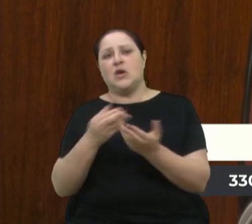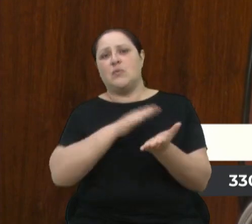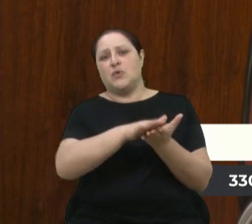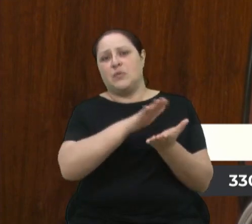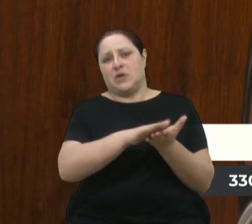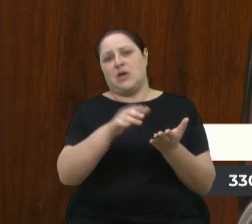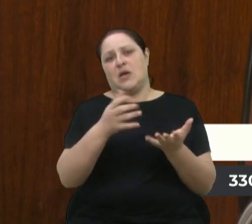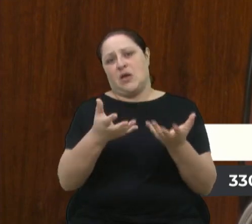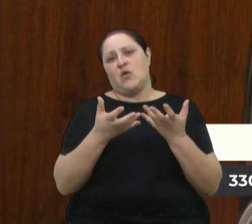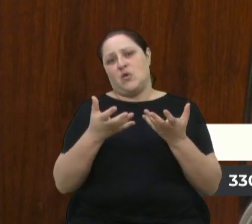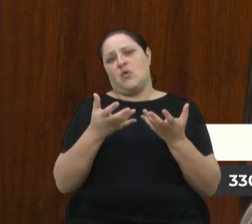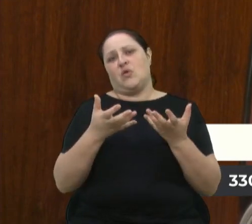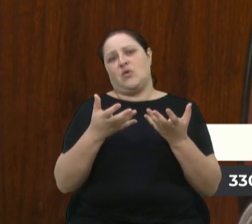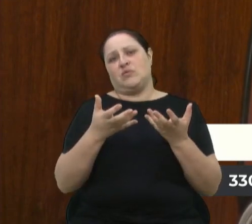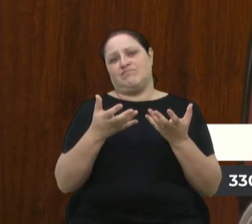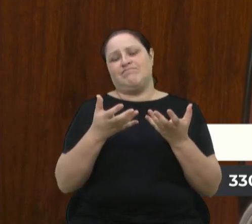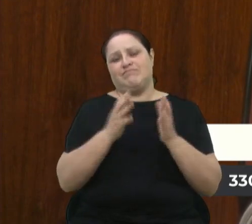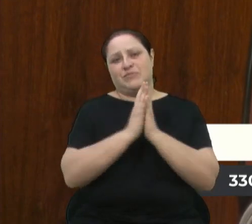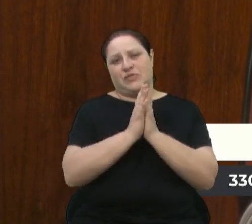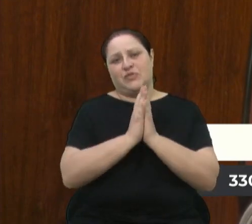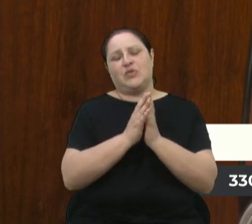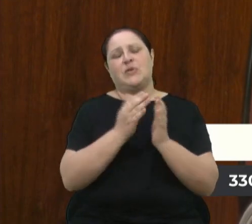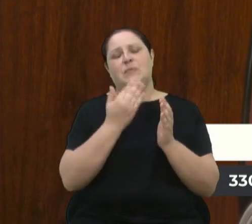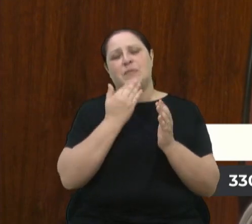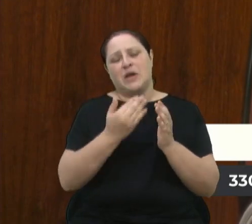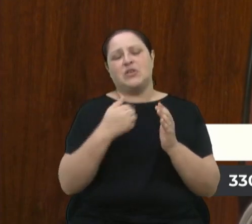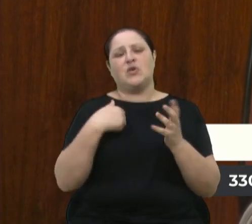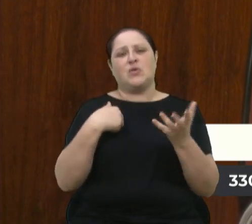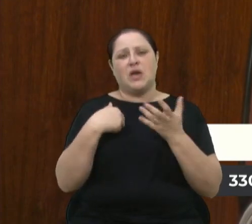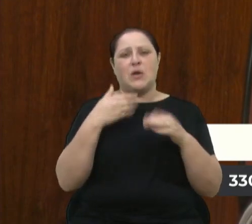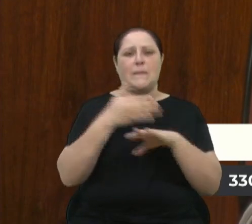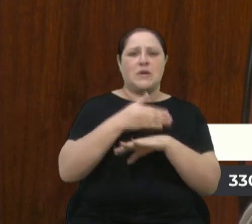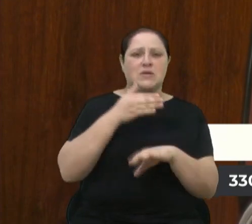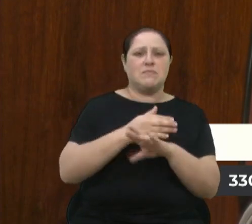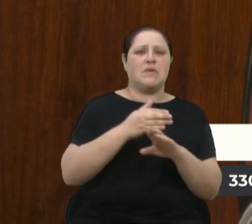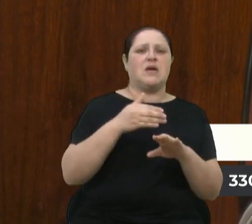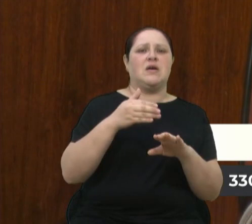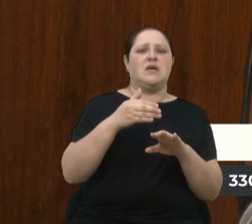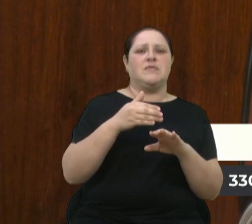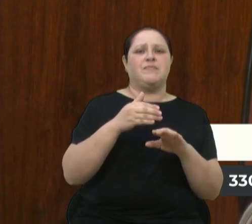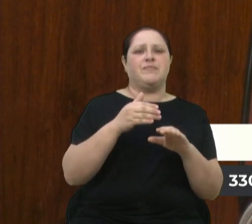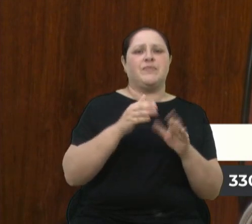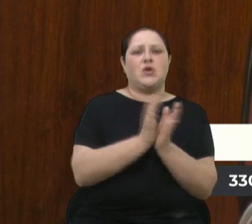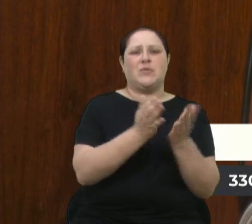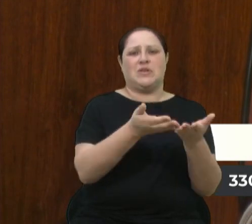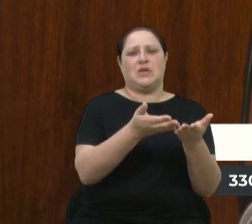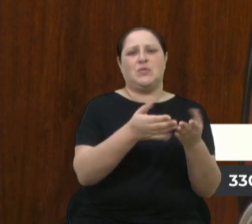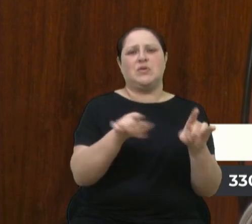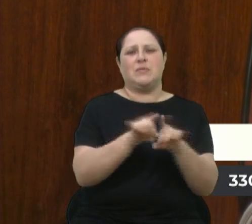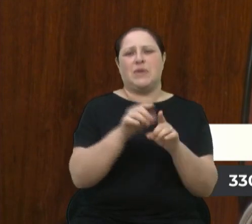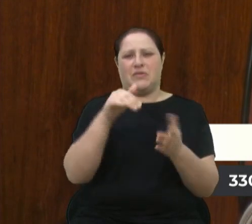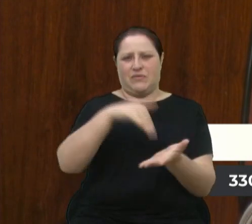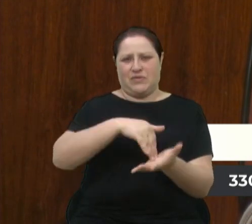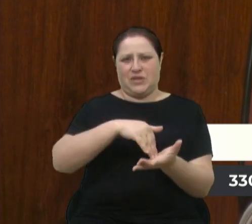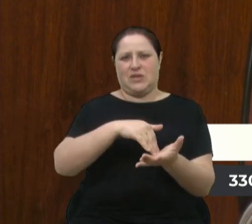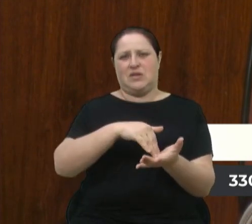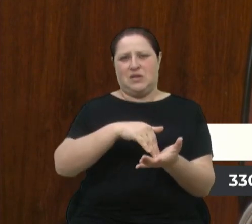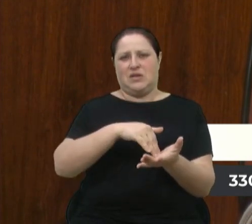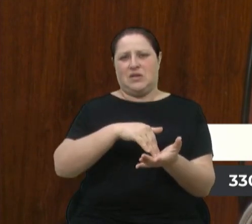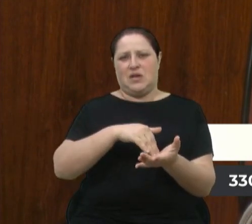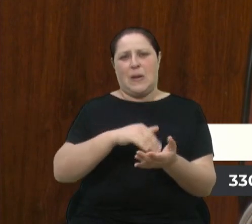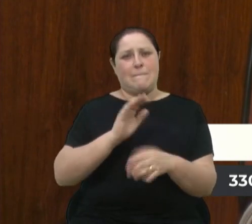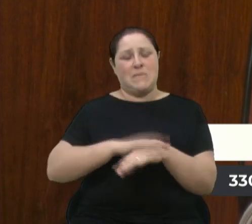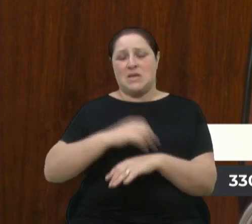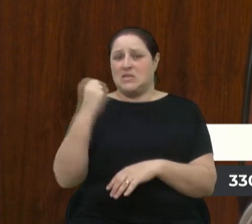porque eu gostaria, encarecidamente peço, de participar da comissão. E, por fim, quero dizer que o mais grave